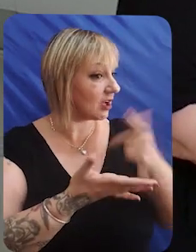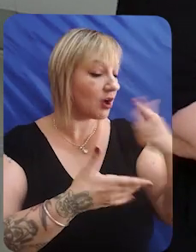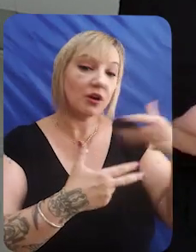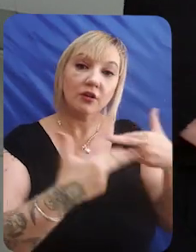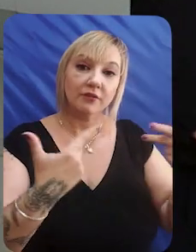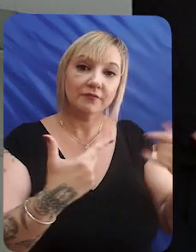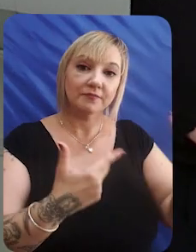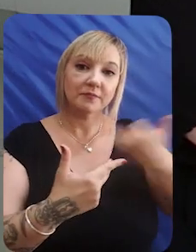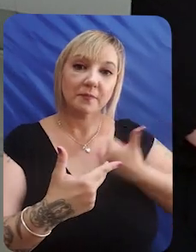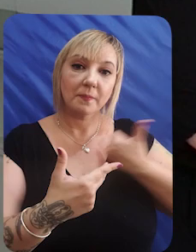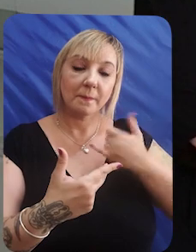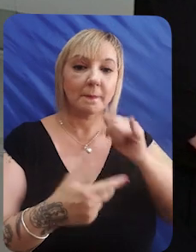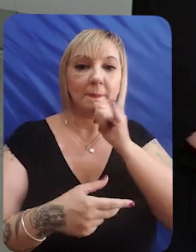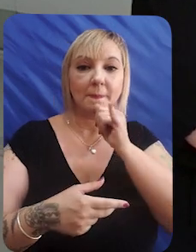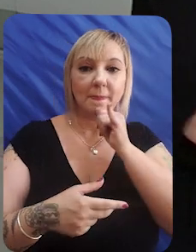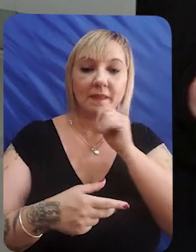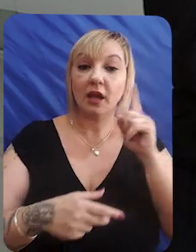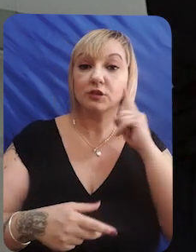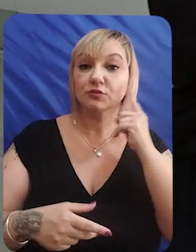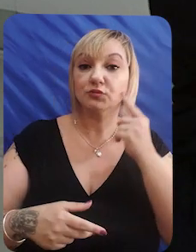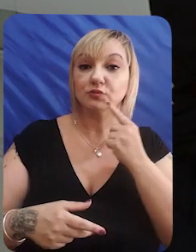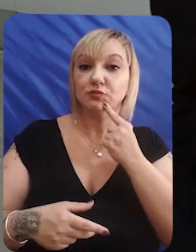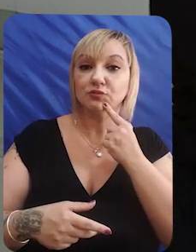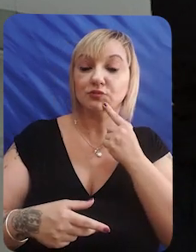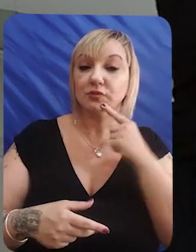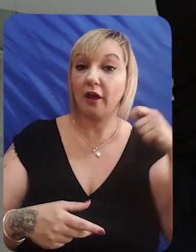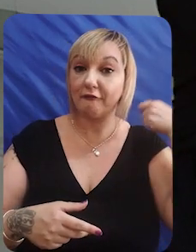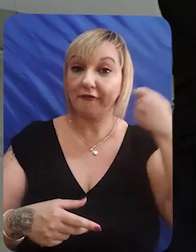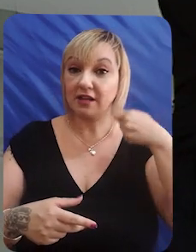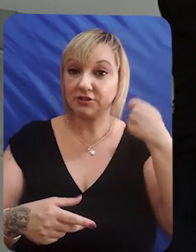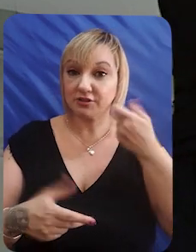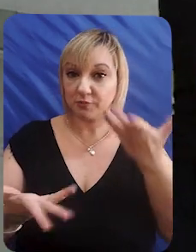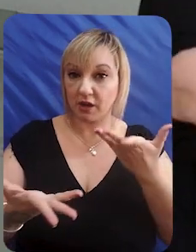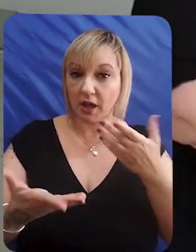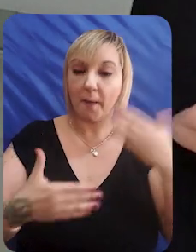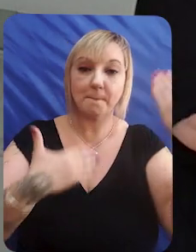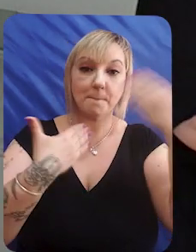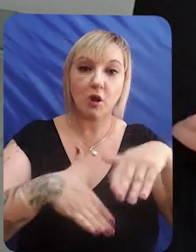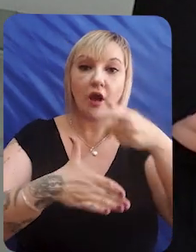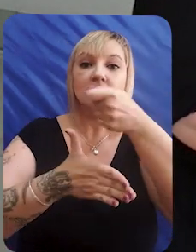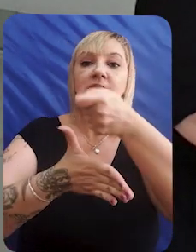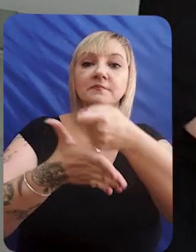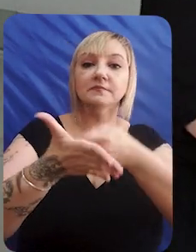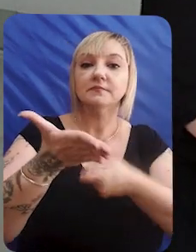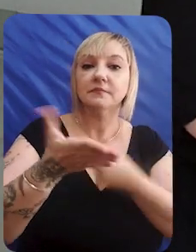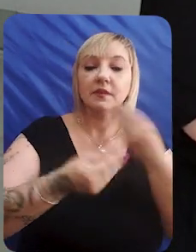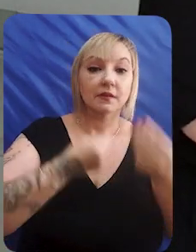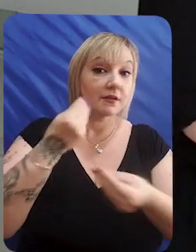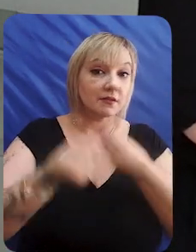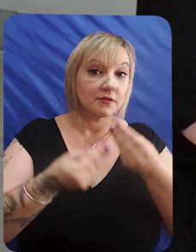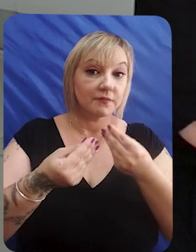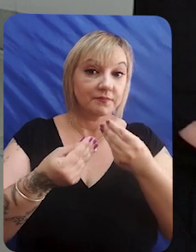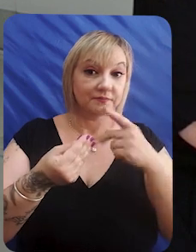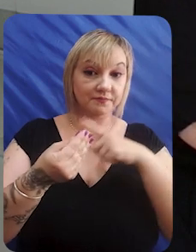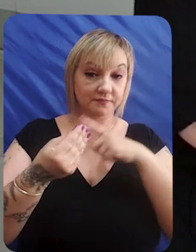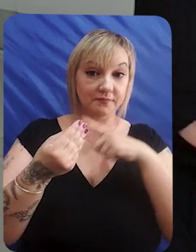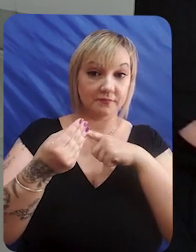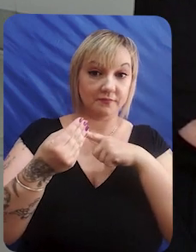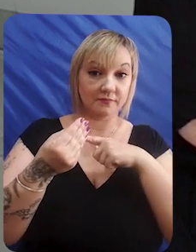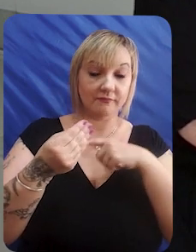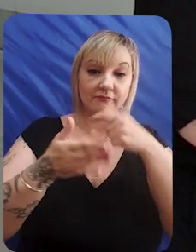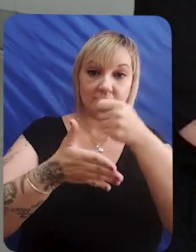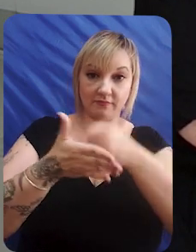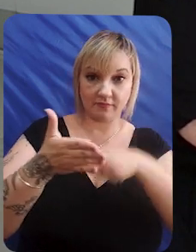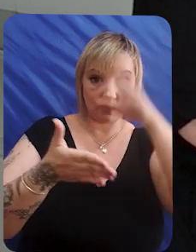coisa que eu quero que você me fale, por exemplo, o surdo que vai prestar vestibular, uma prova de redação, me conta como é que é. Porque ele foi